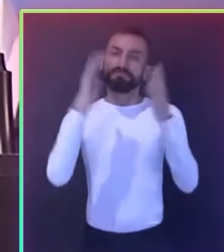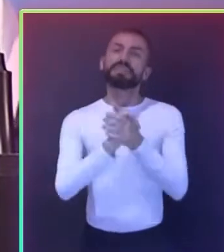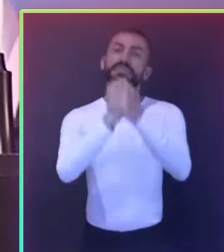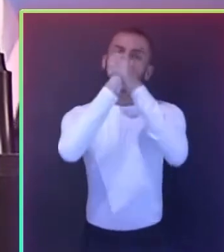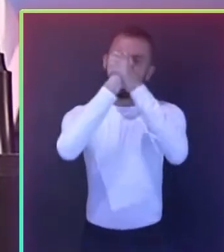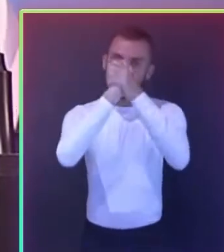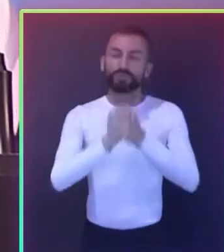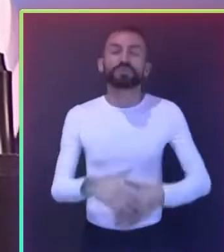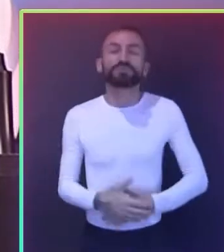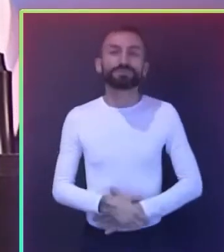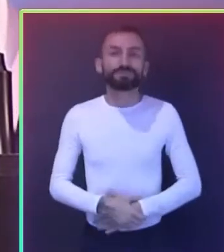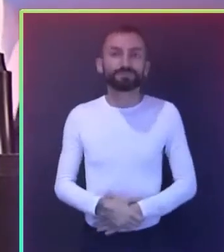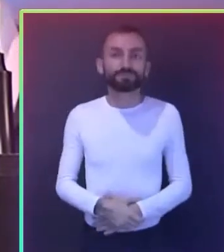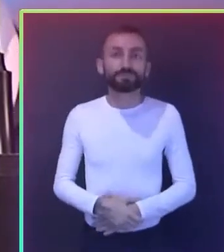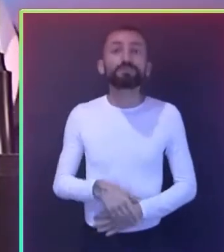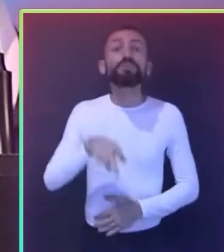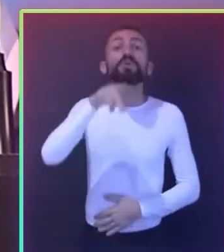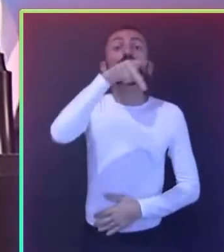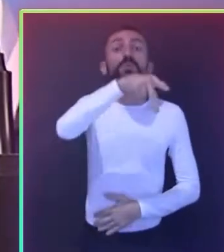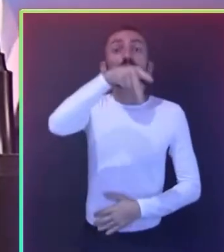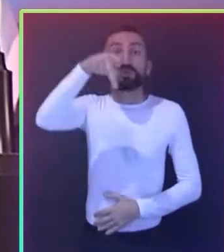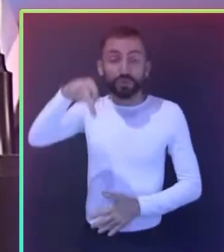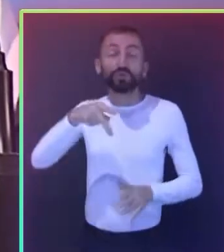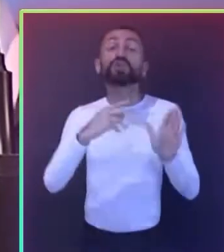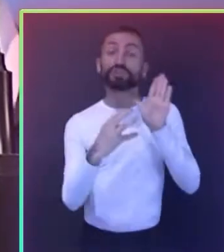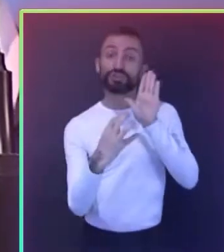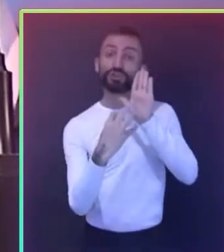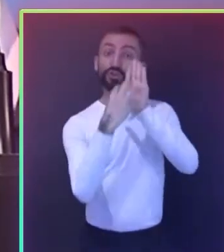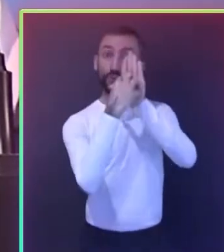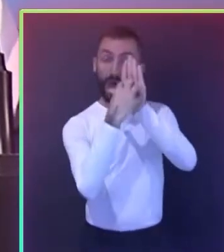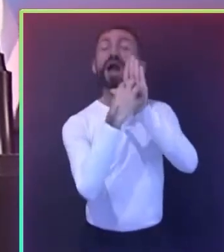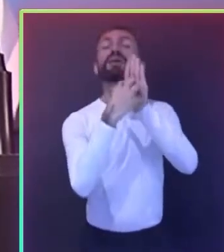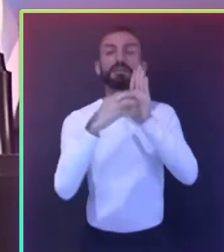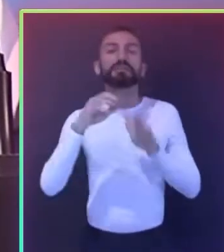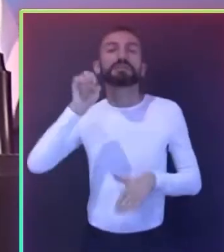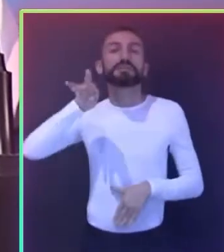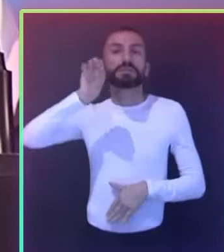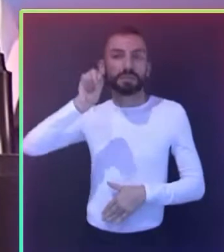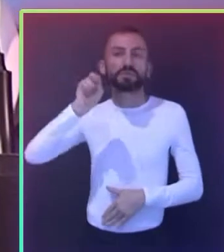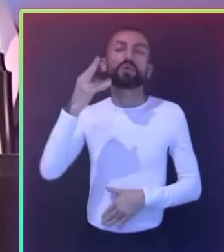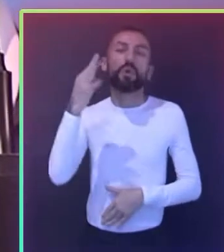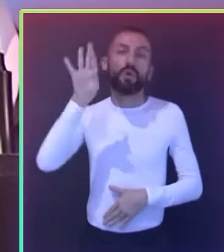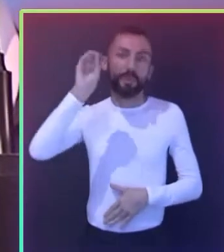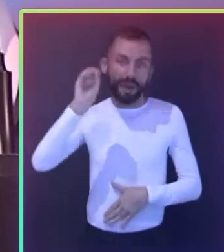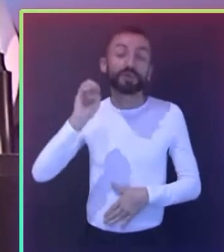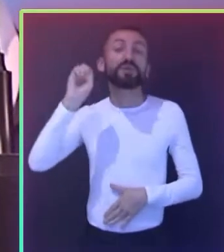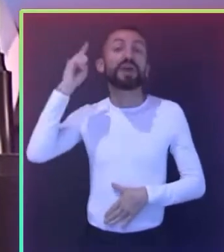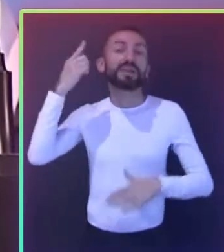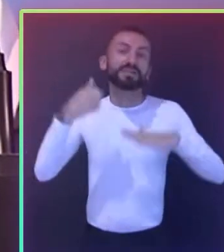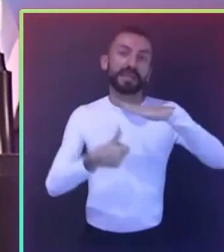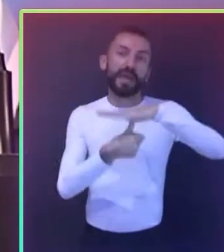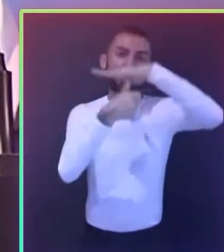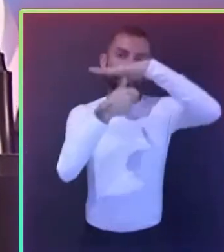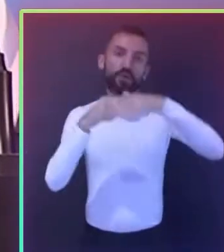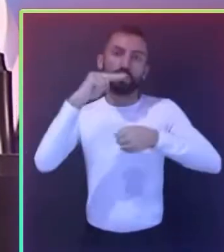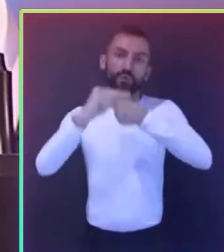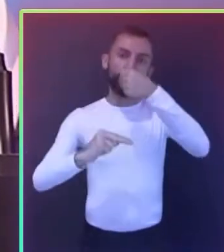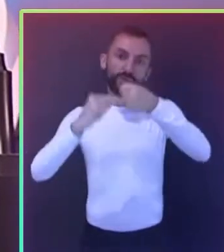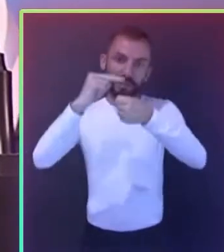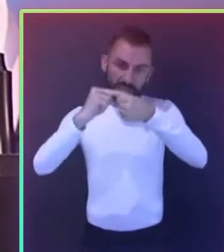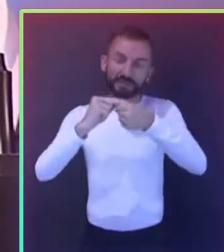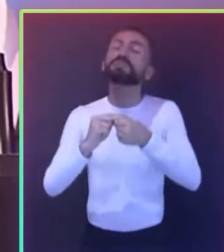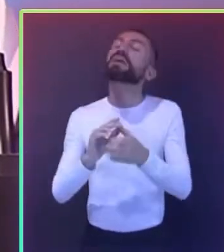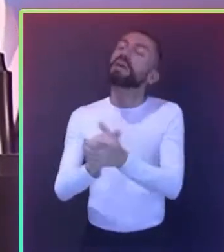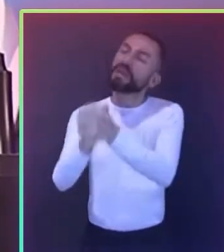professor titular Sandro Roberto Valentini ex-reitor da Unesp em